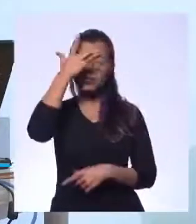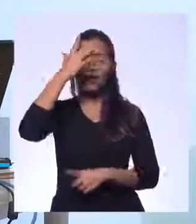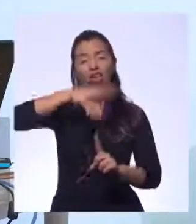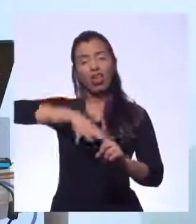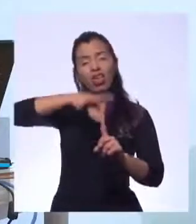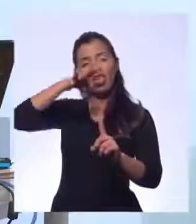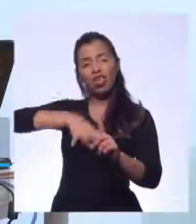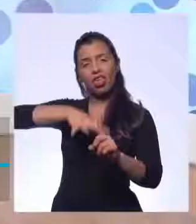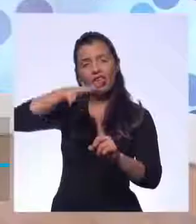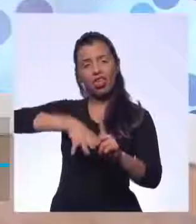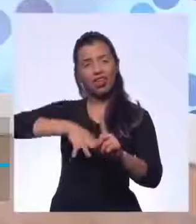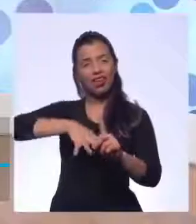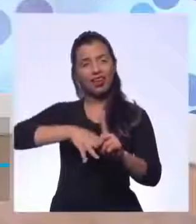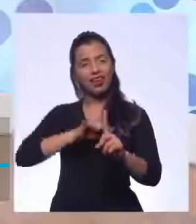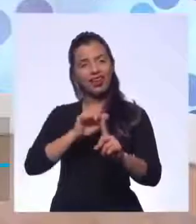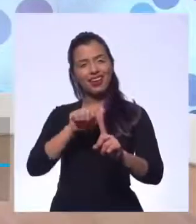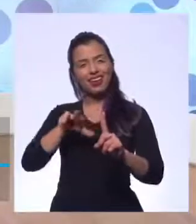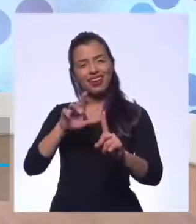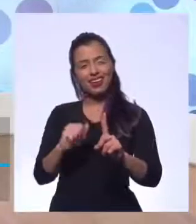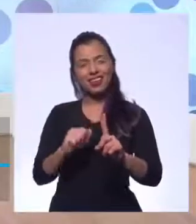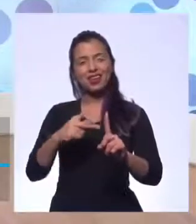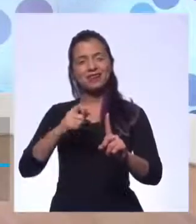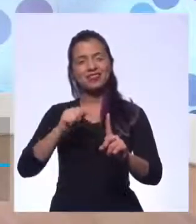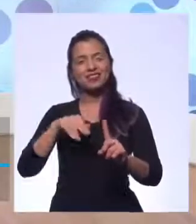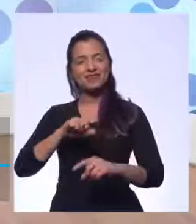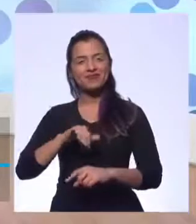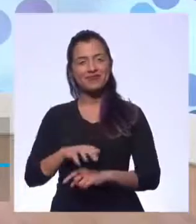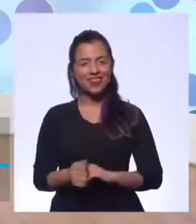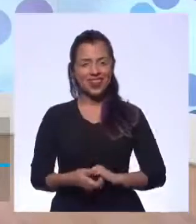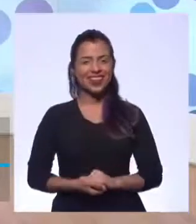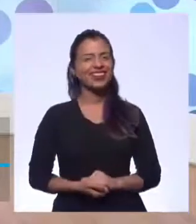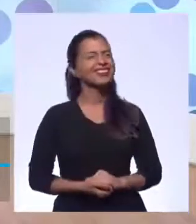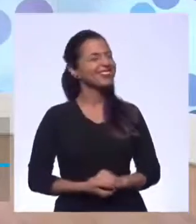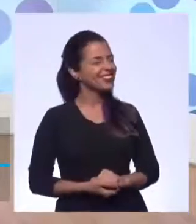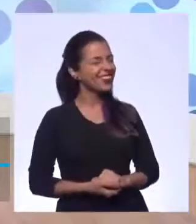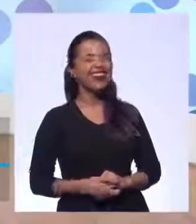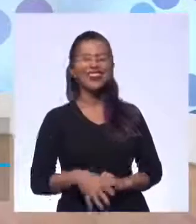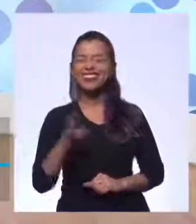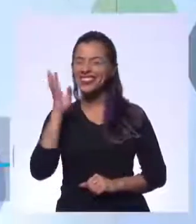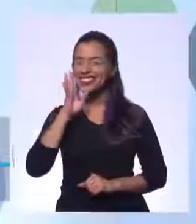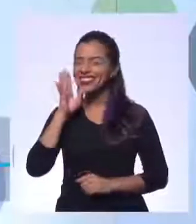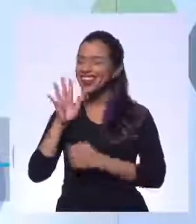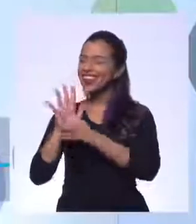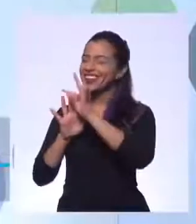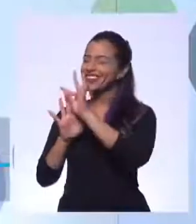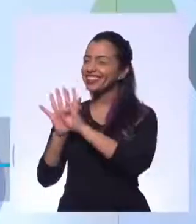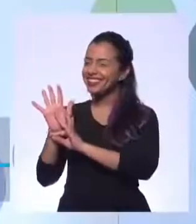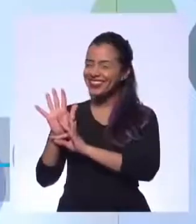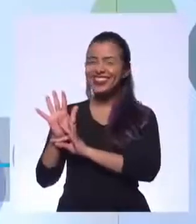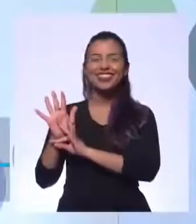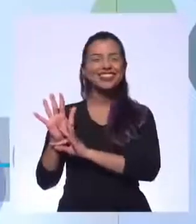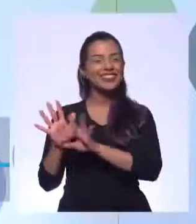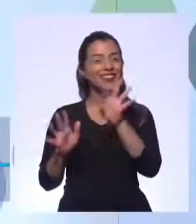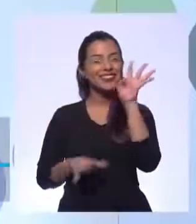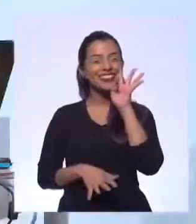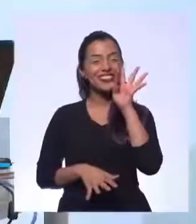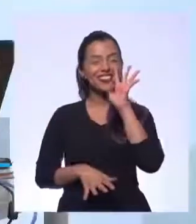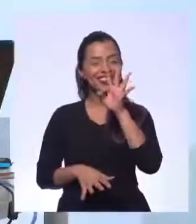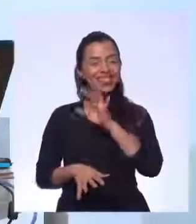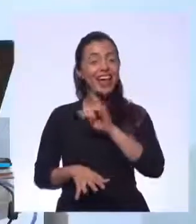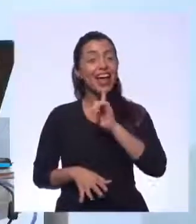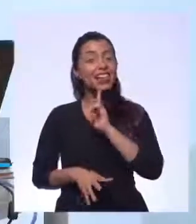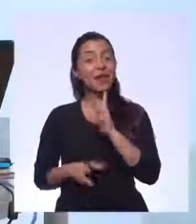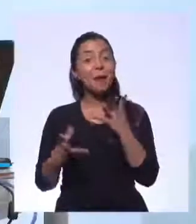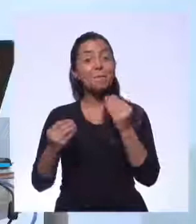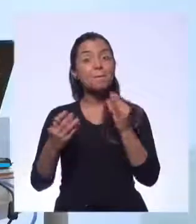é? Panchamé? Panchamé Ávila. Ávila. Ai, Yara, que texto Uma legal. delícia Uma esse texto. delícia Nossa, ler esse gente. texto. Muitas